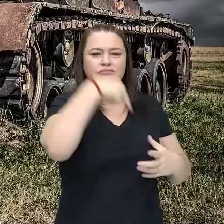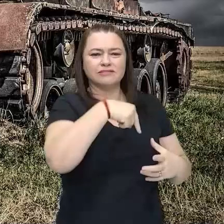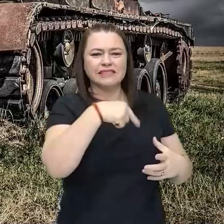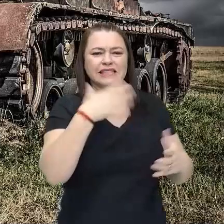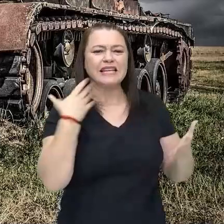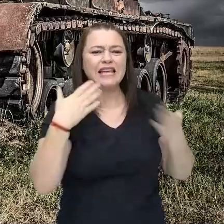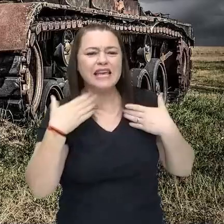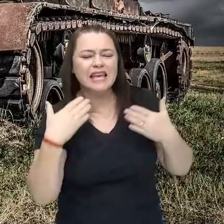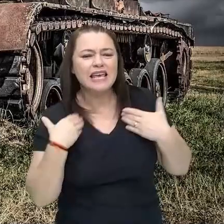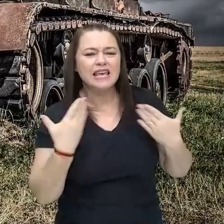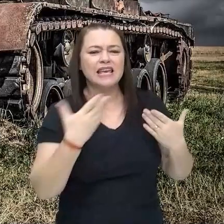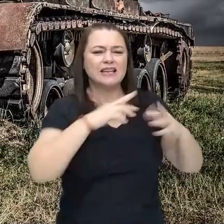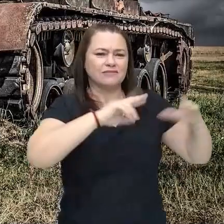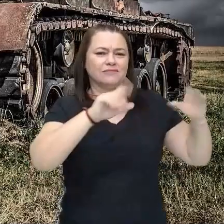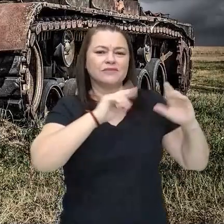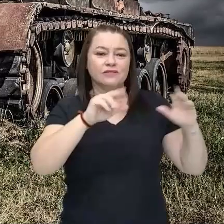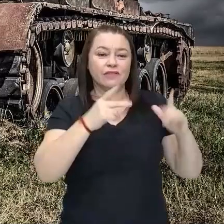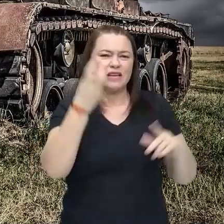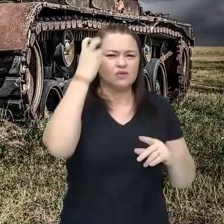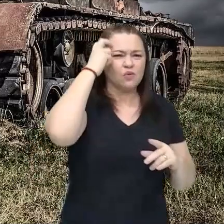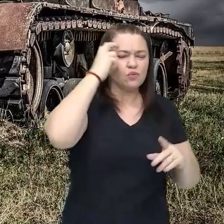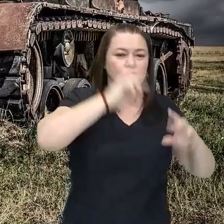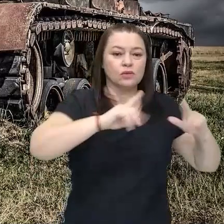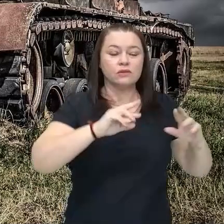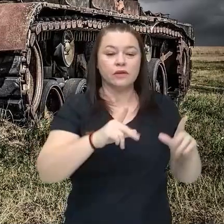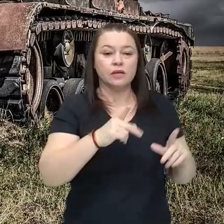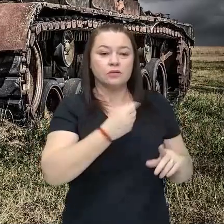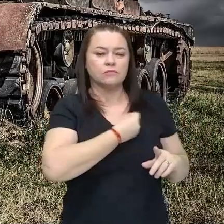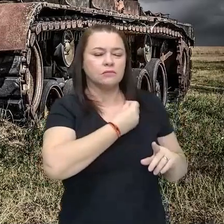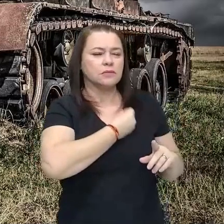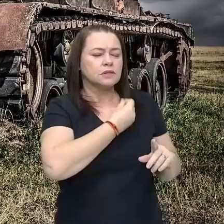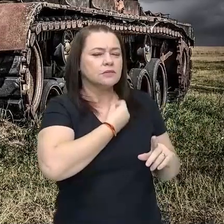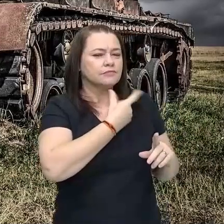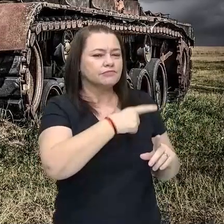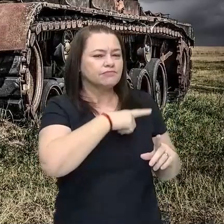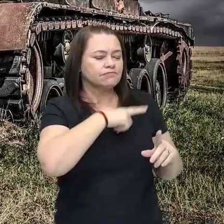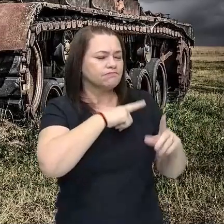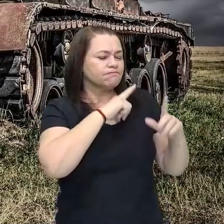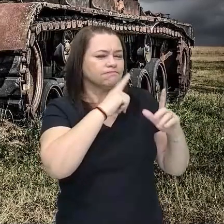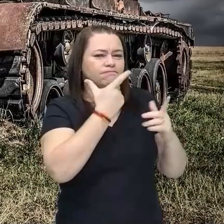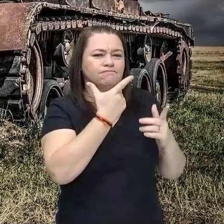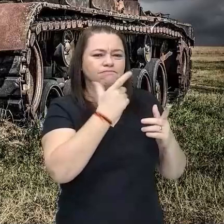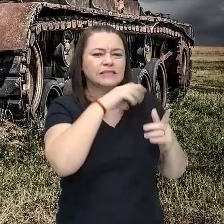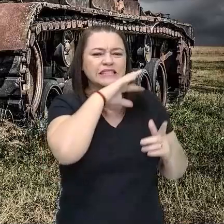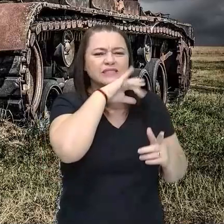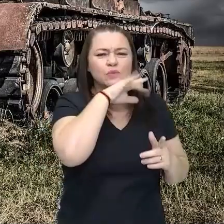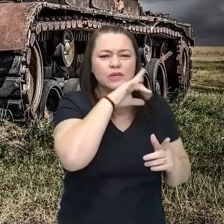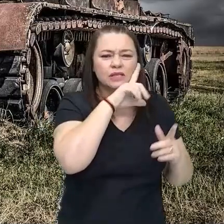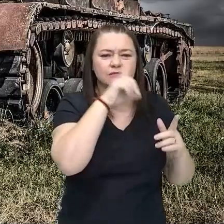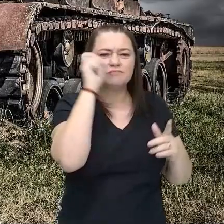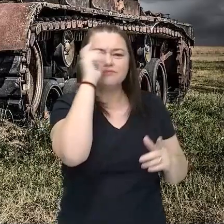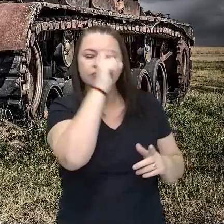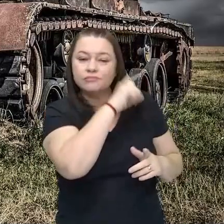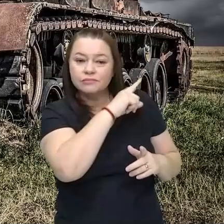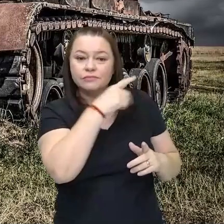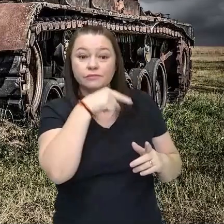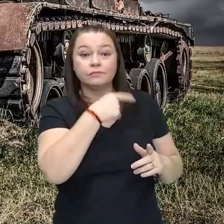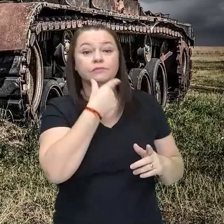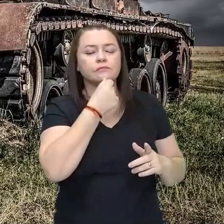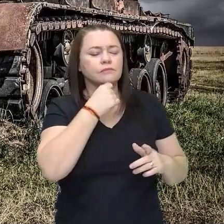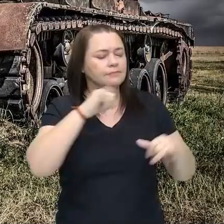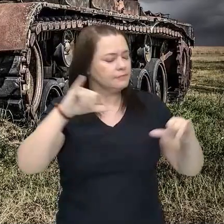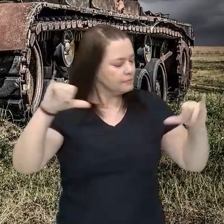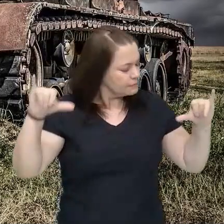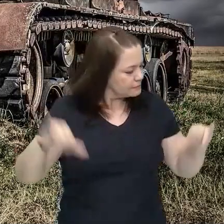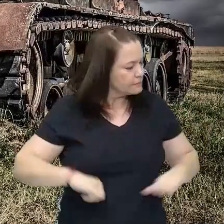favorável e eles viviam em condições muito ruins, muito precárias. Os soldados da borracha foram homens que